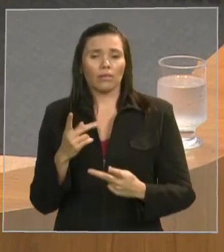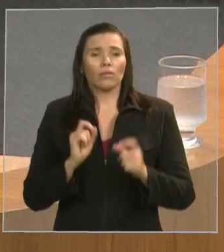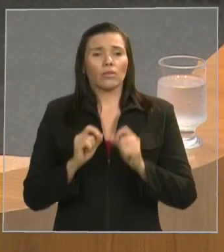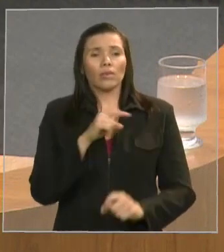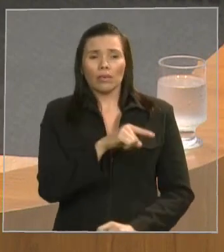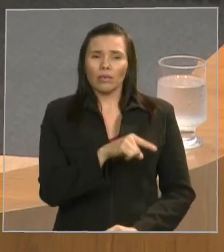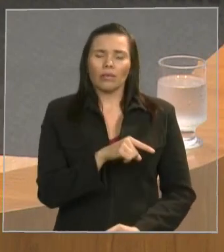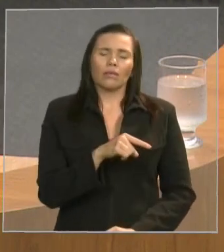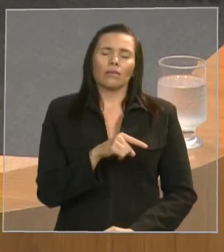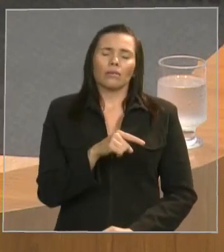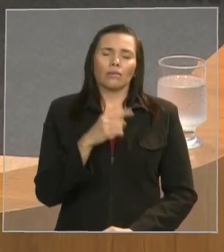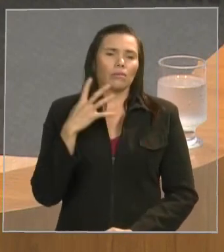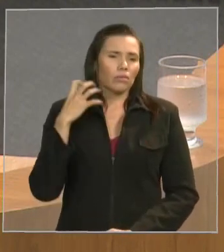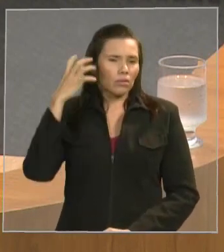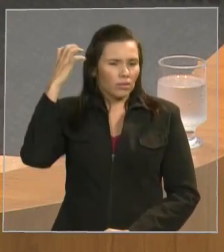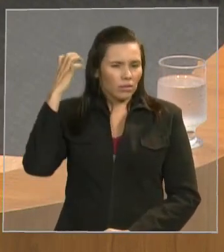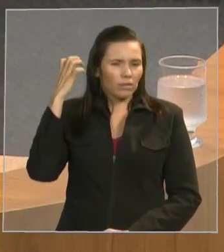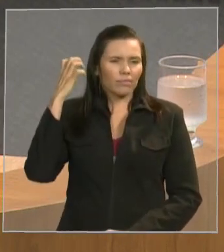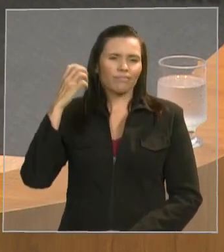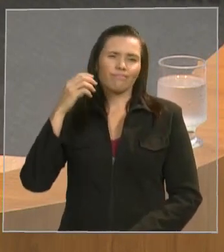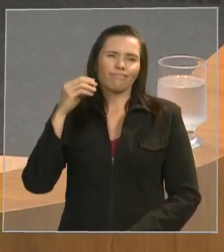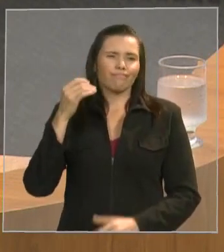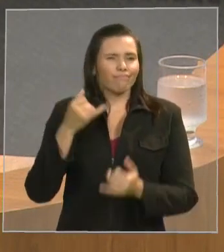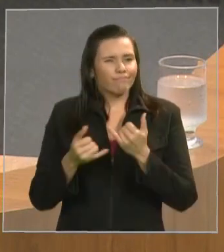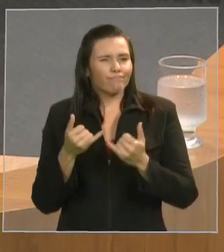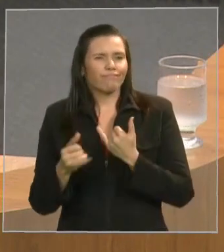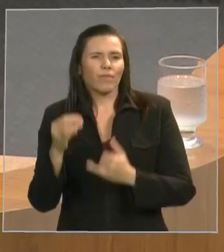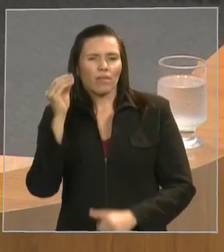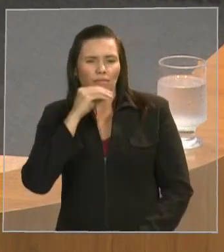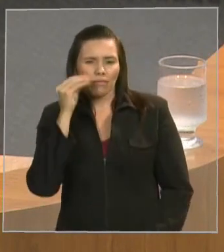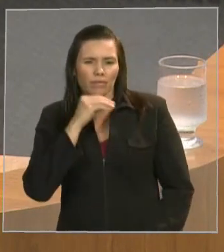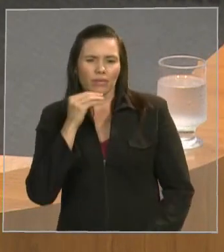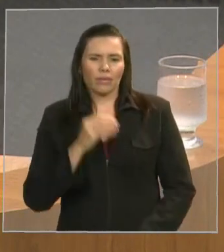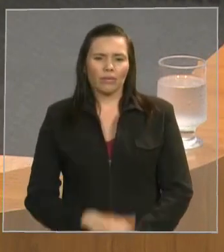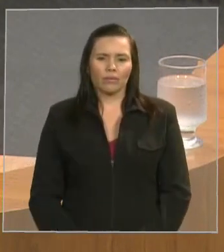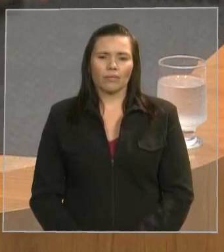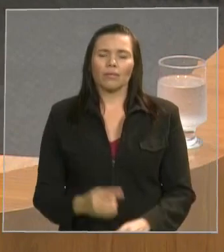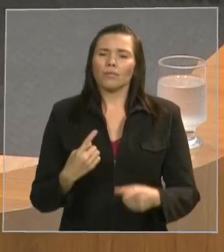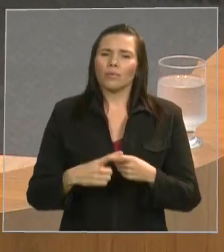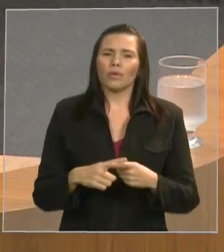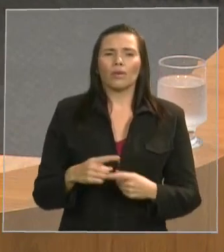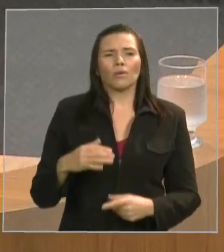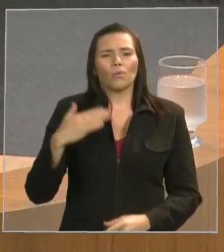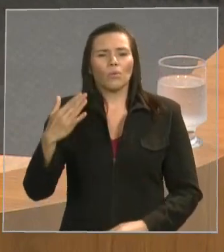pulso de governo. Na hora que ela tomou conhecimento que tudo